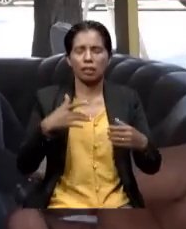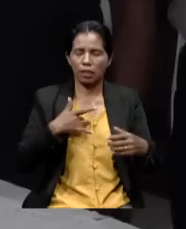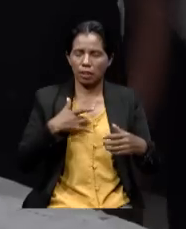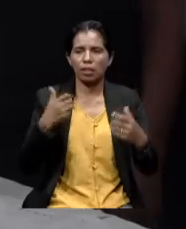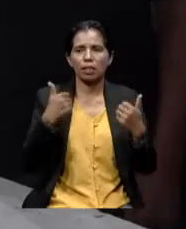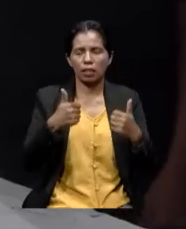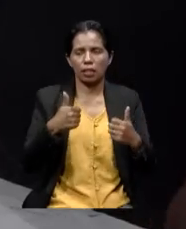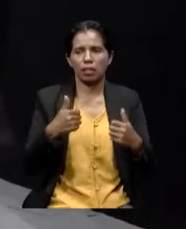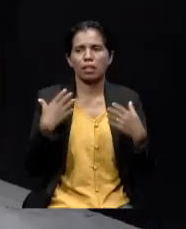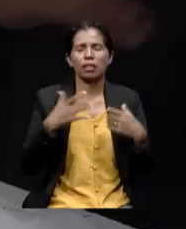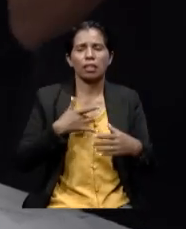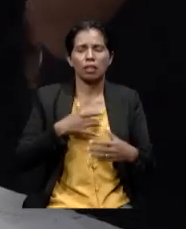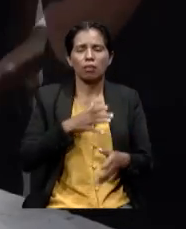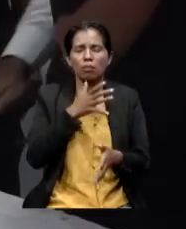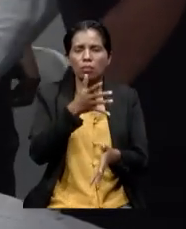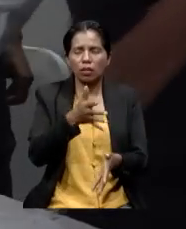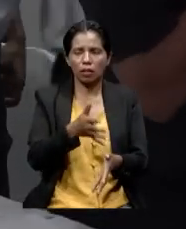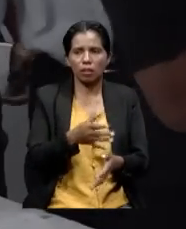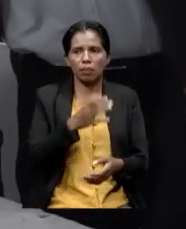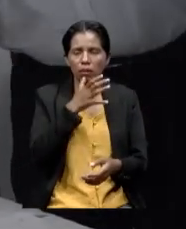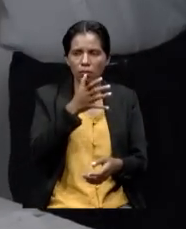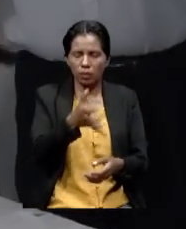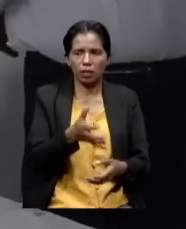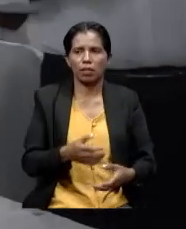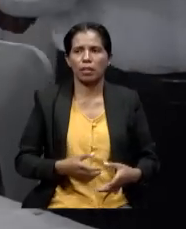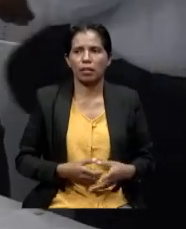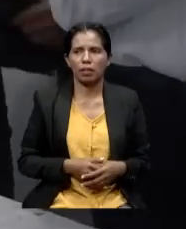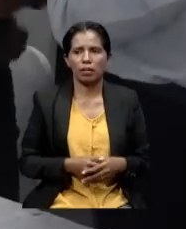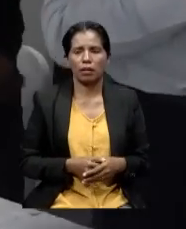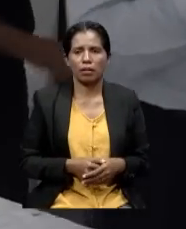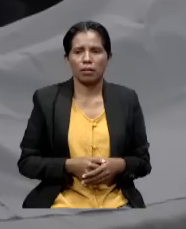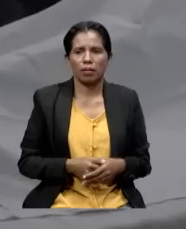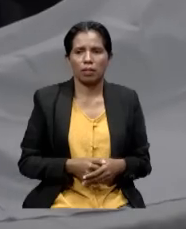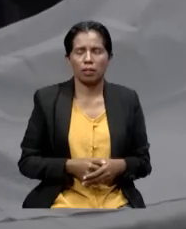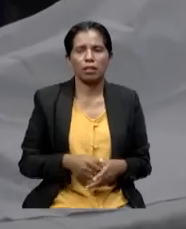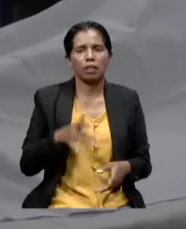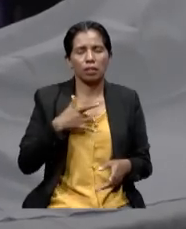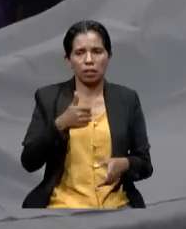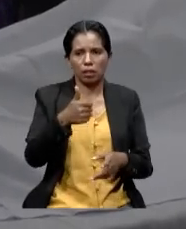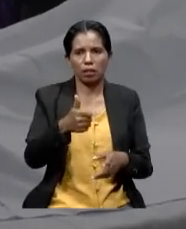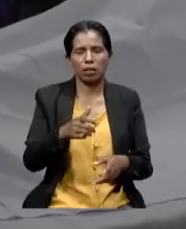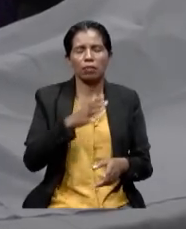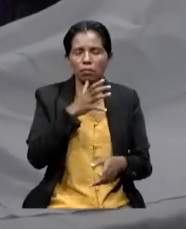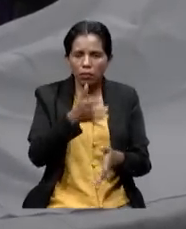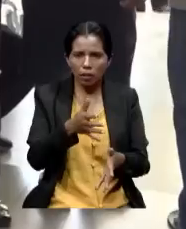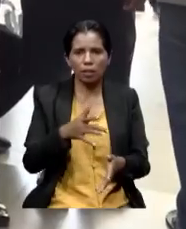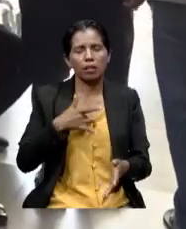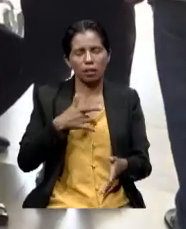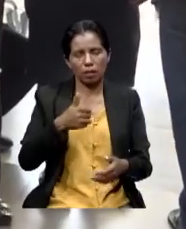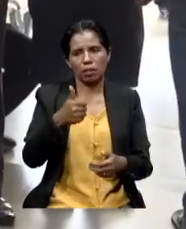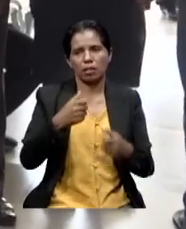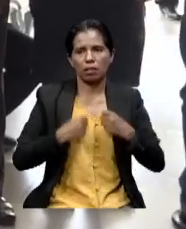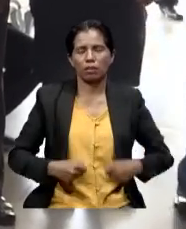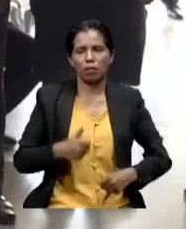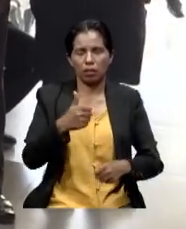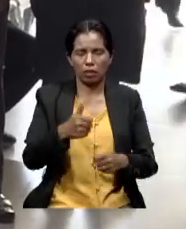a muta. Nela muta tia, e nela sente dia, nela quando muta tia, nela sente dia. Mas vê